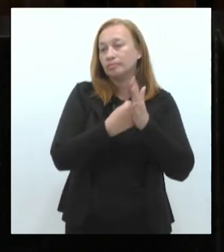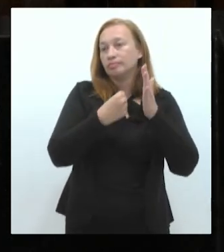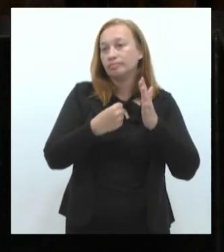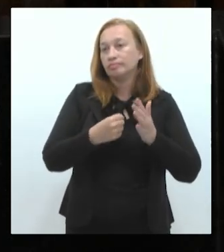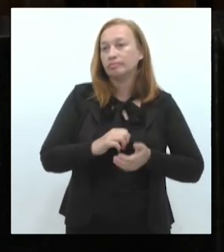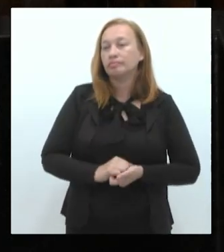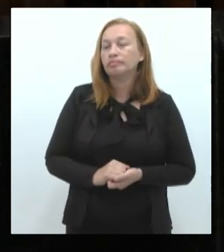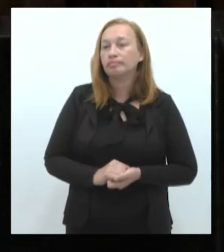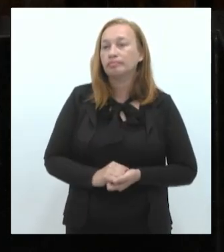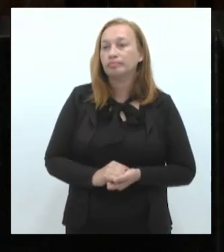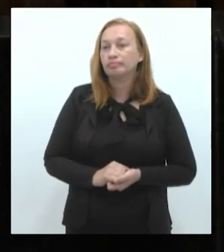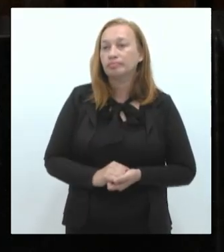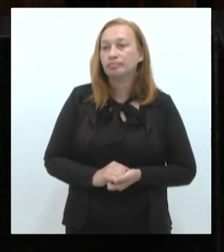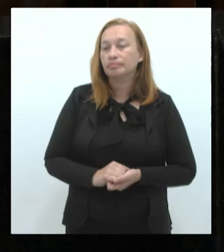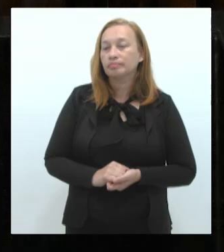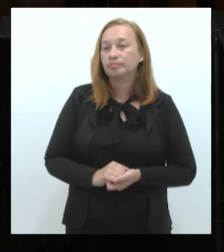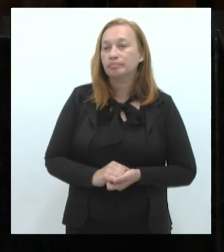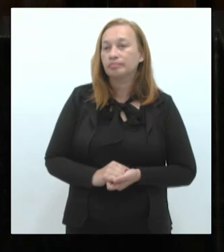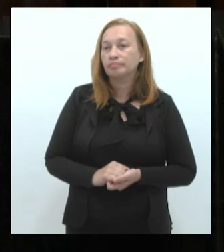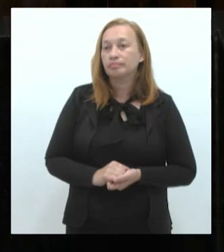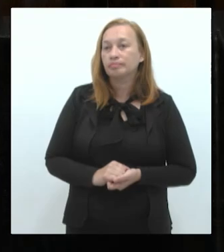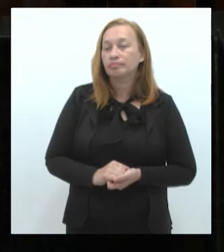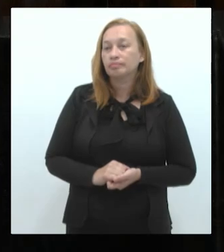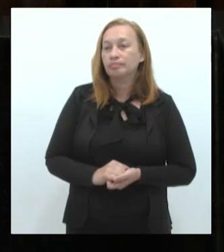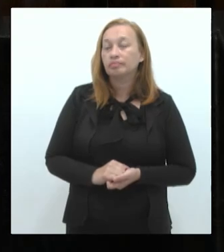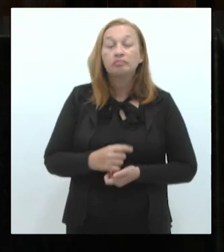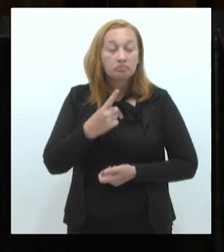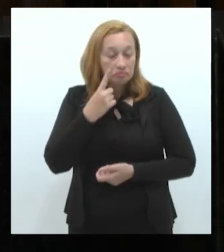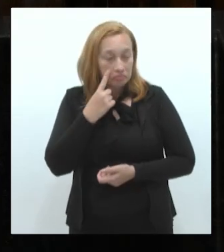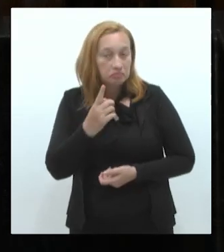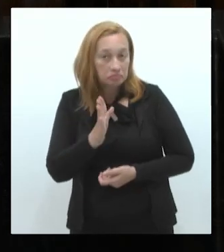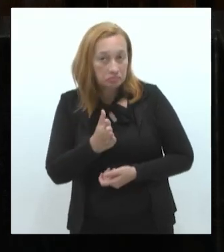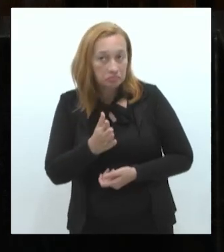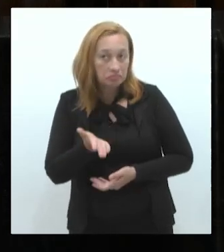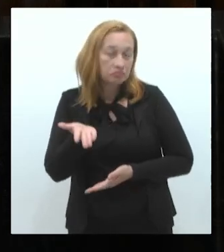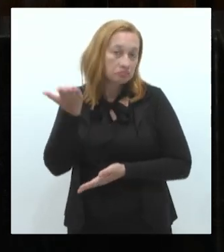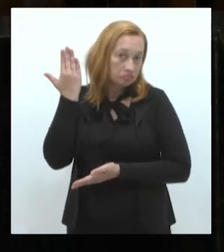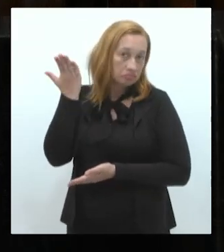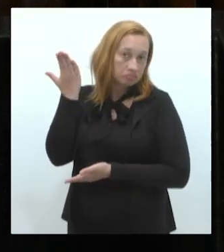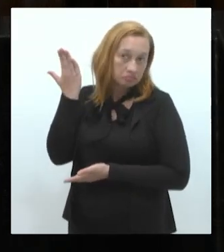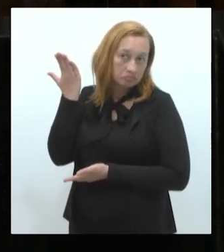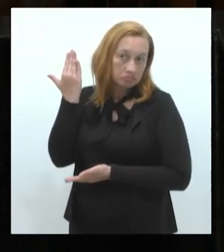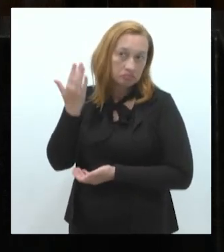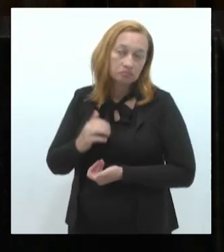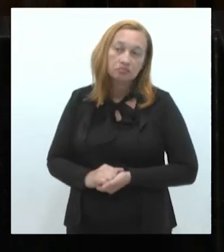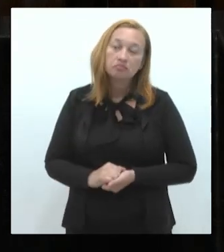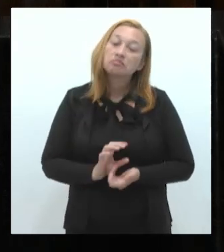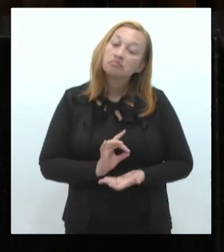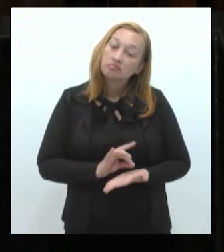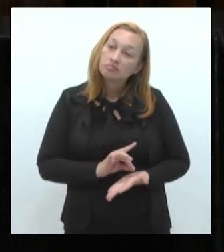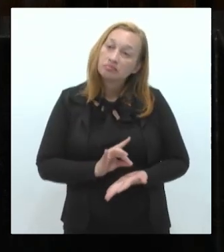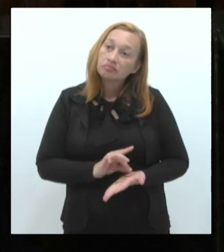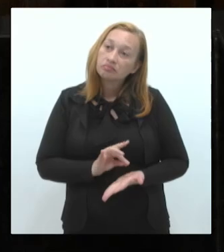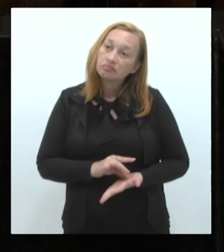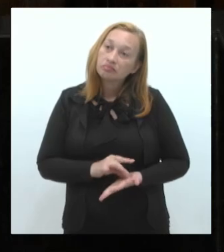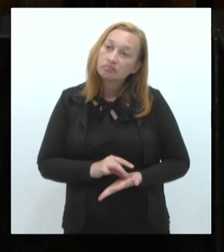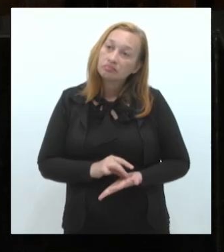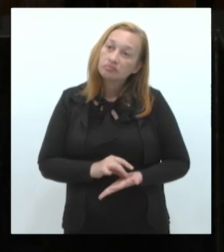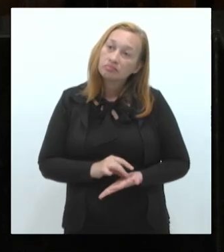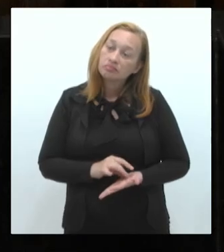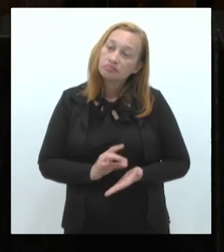disso já era visto, né, naquela época, e a verdade é que